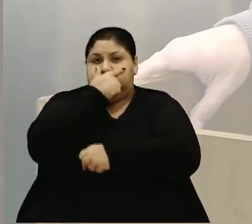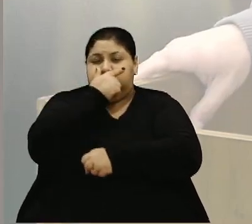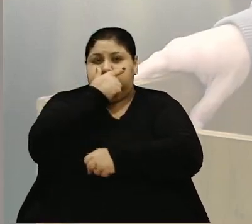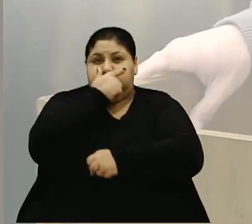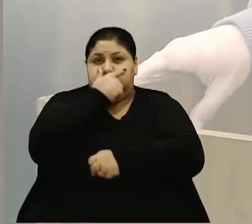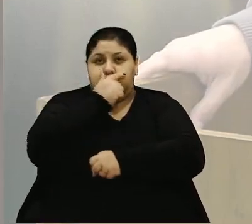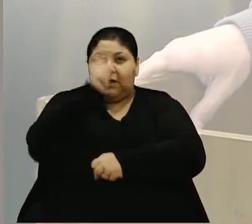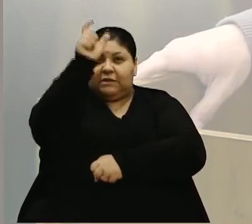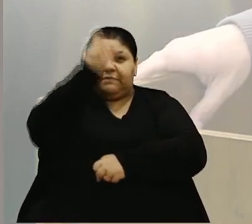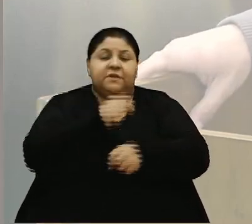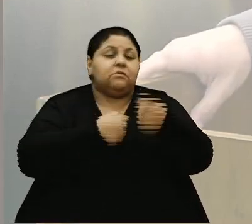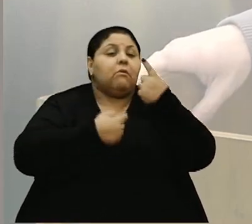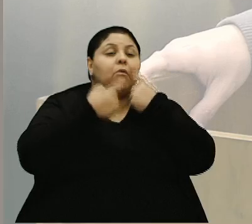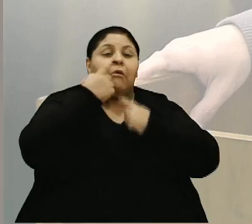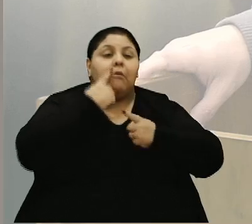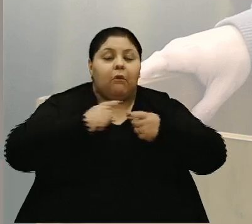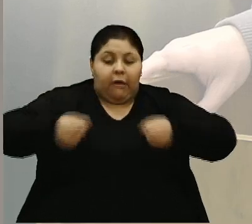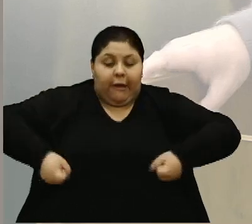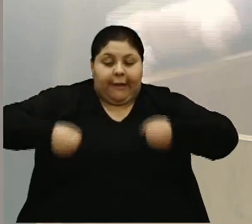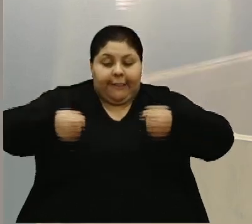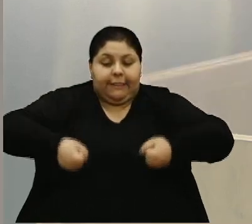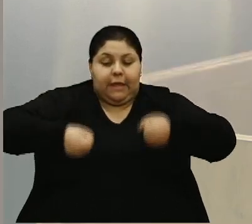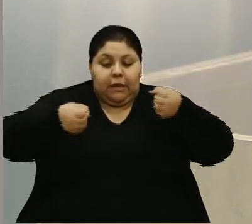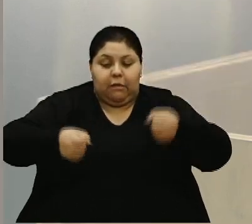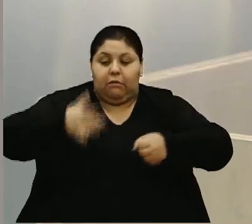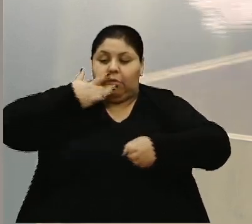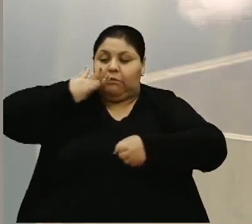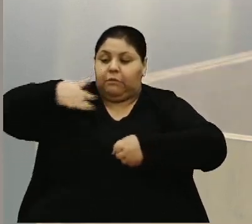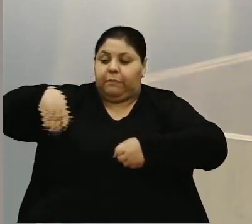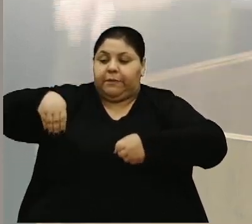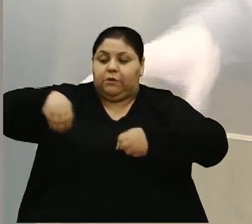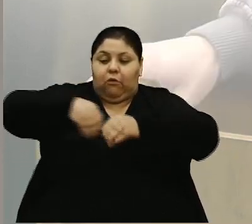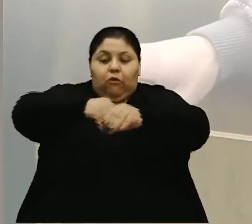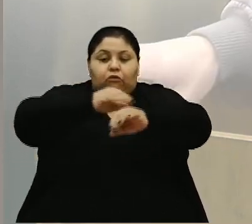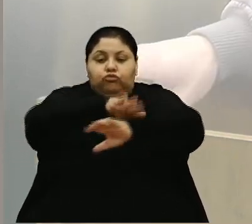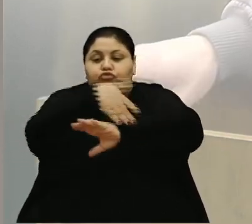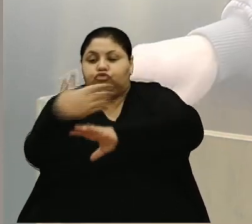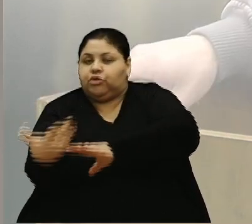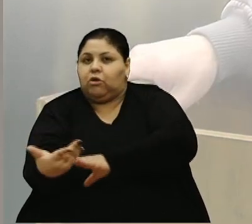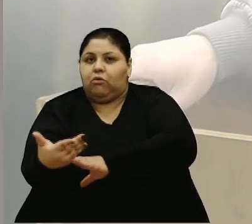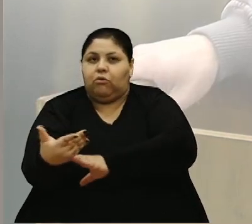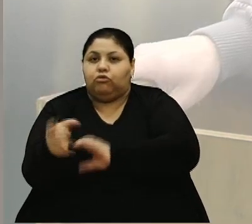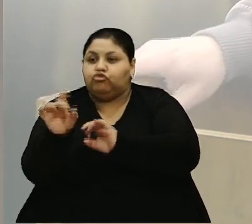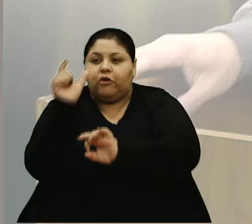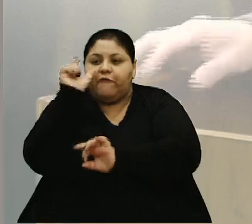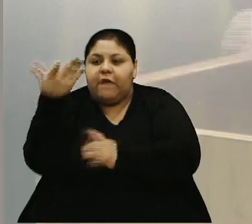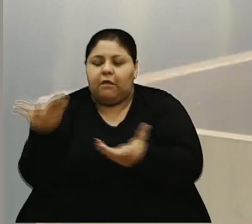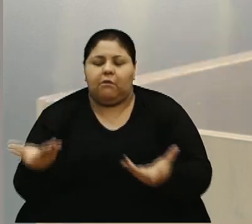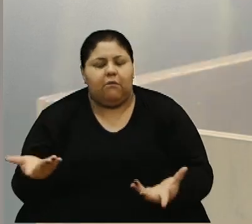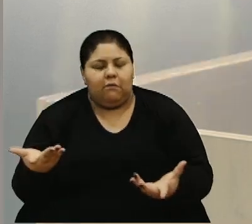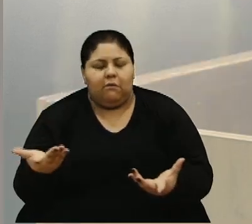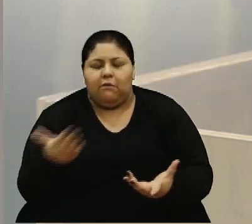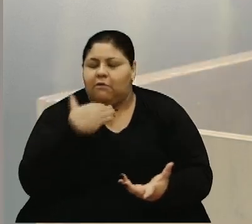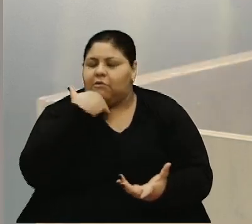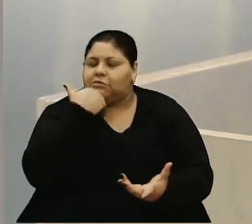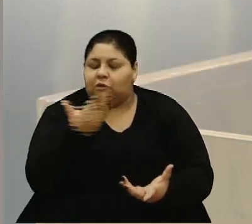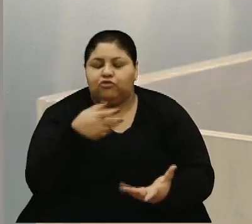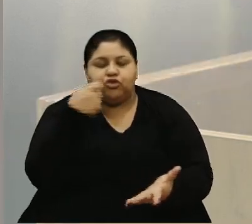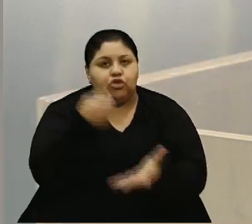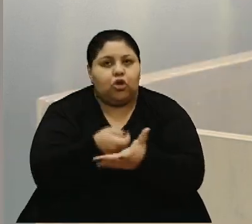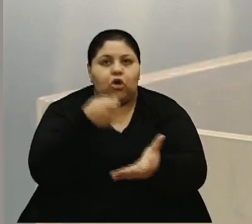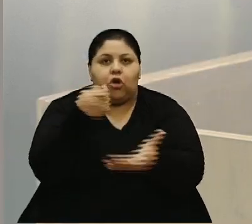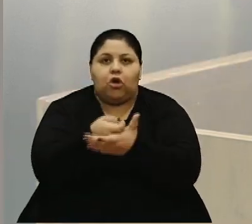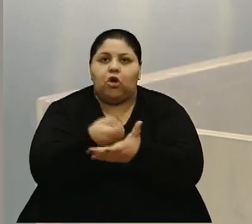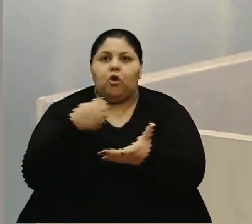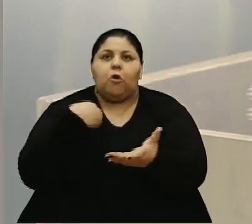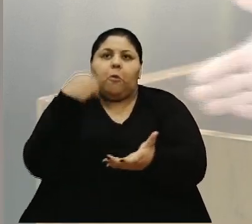é cadeirante, é crianças pelo chão. É só indo lá para você presenciar. E não adianta ficar cobrando, o médico, tu